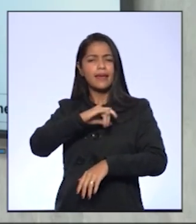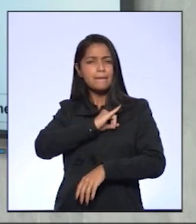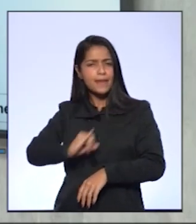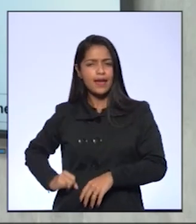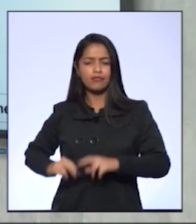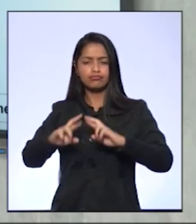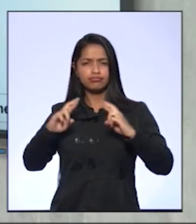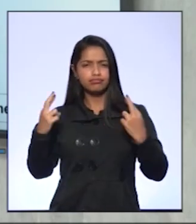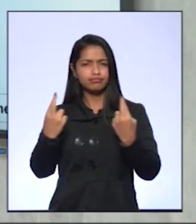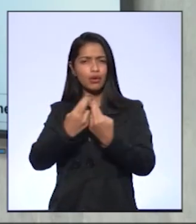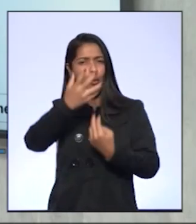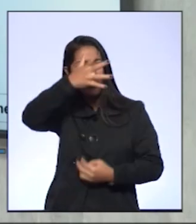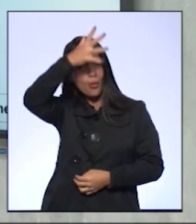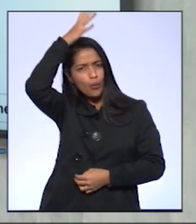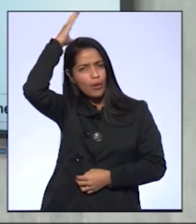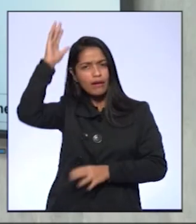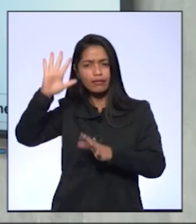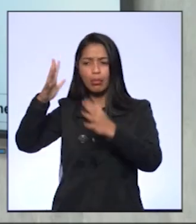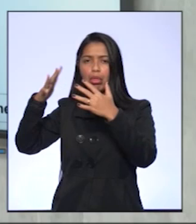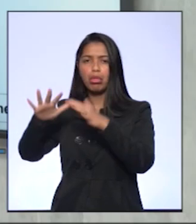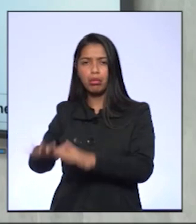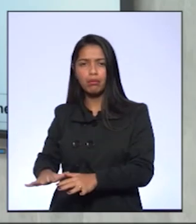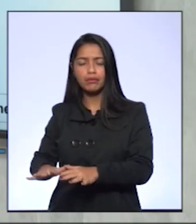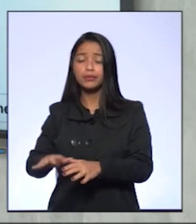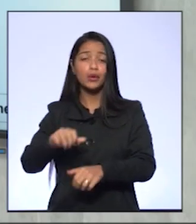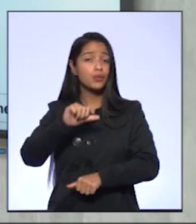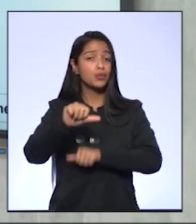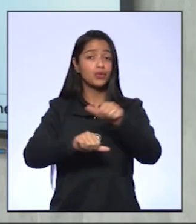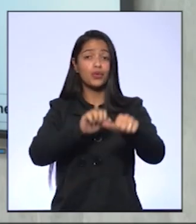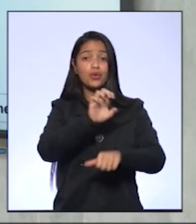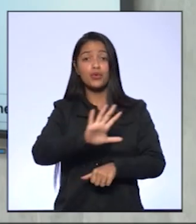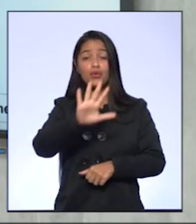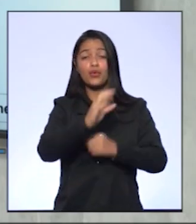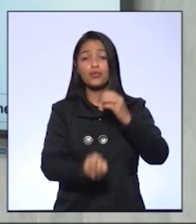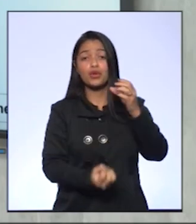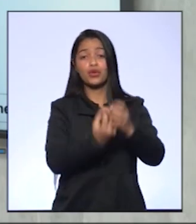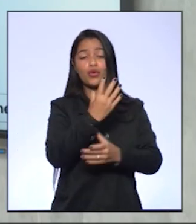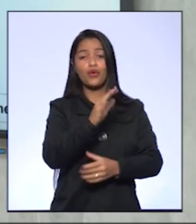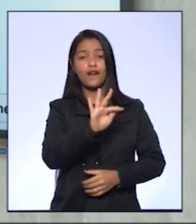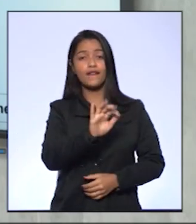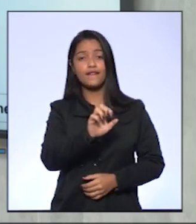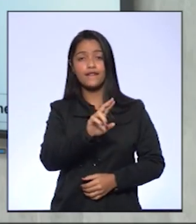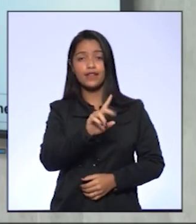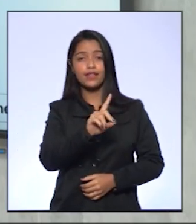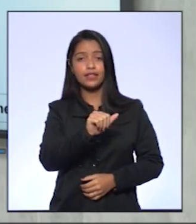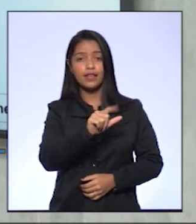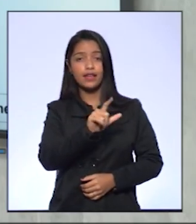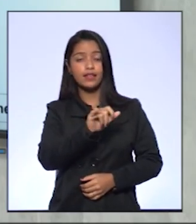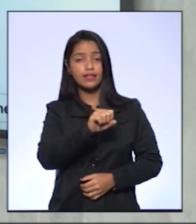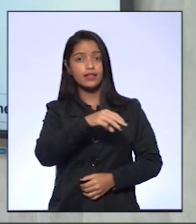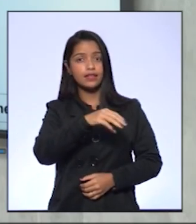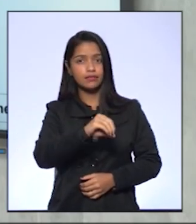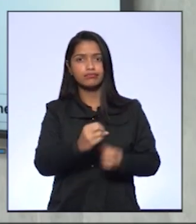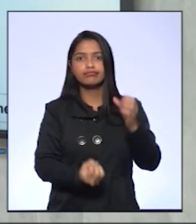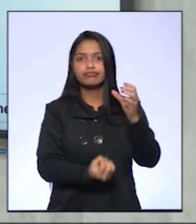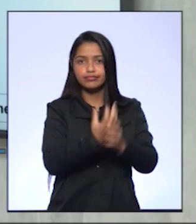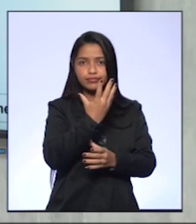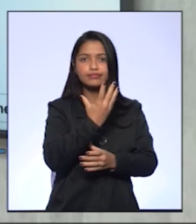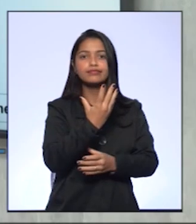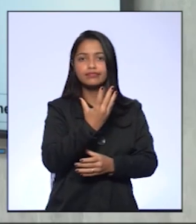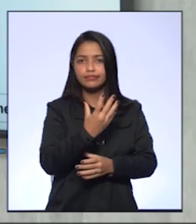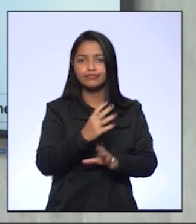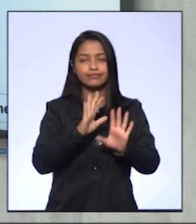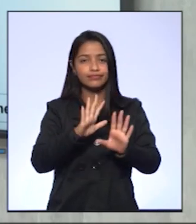se ruraliza e nasce na Europa um sistema chamado feudalismo, concorda comigo? A partir da queda do Império Romano,